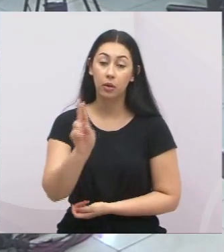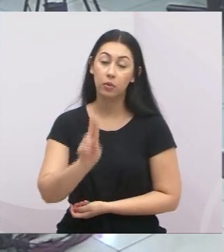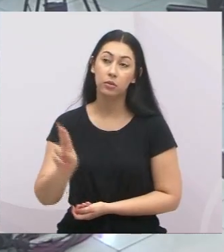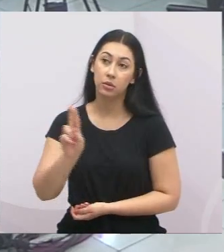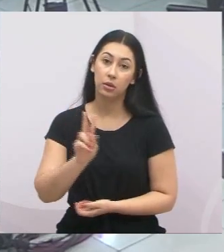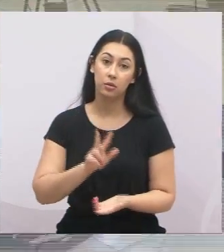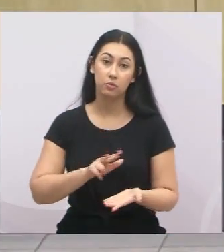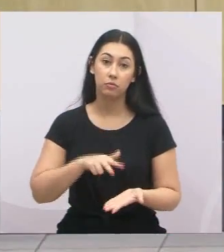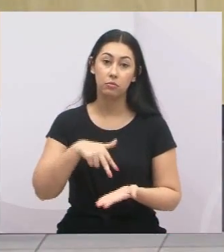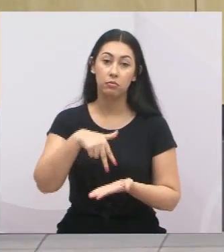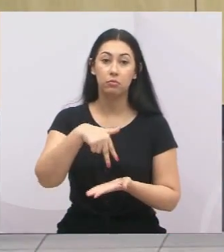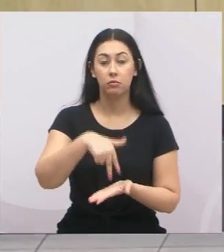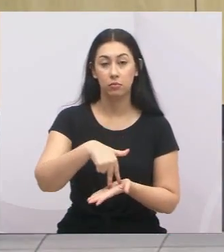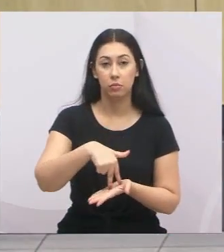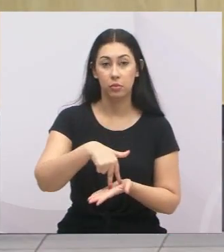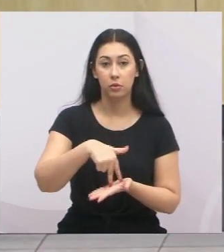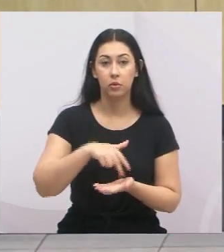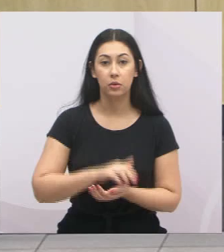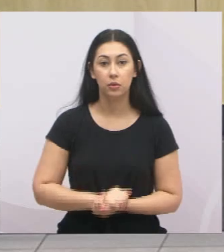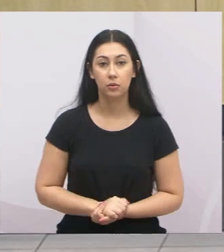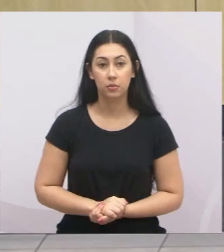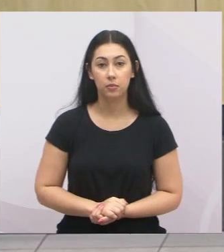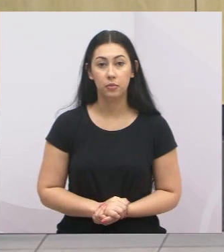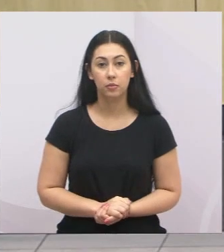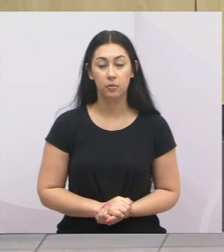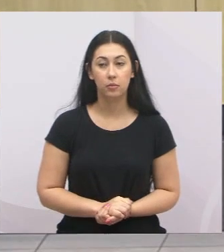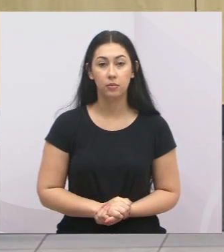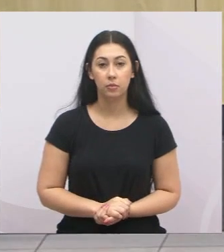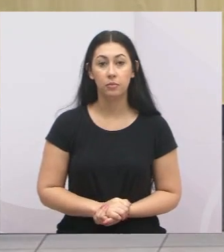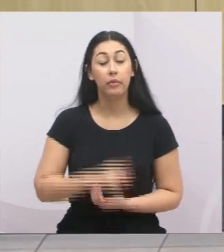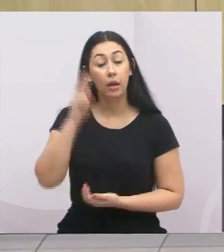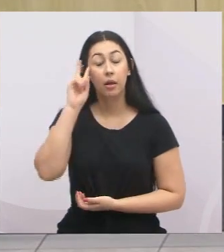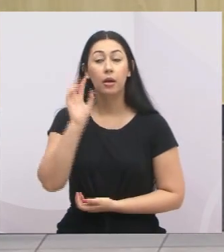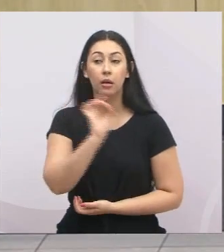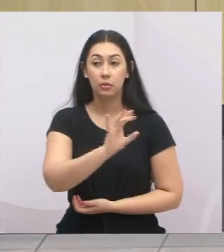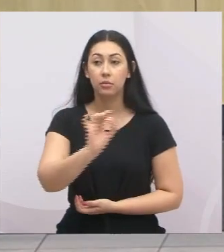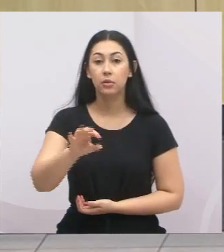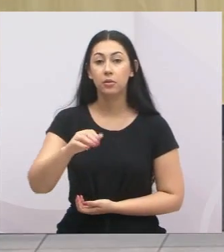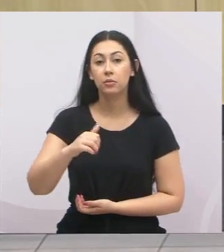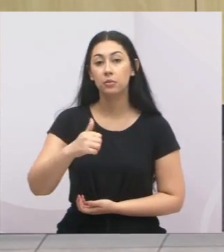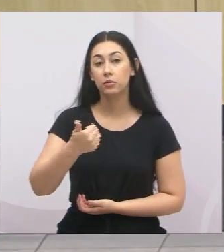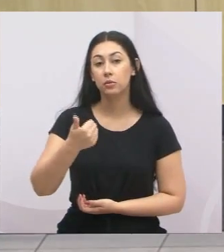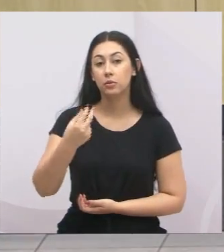o uso da palavra nos temas livres, lembrando que são 12 minutos para cada orador.